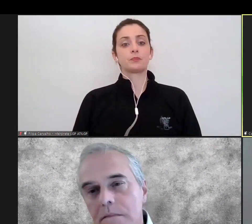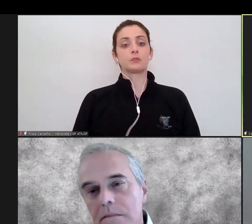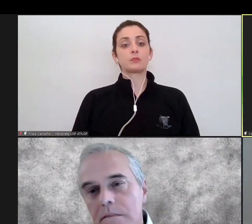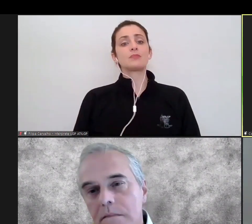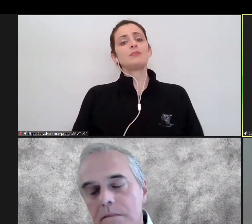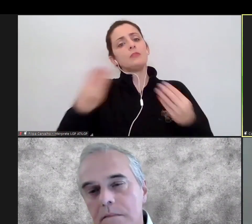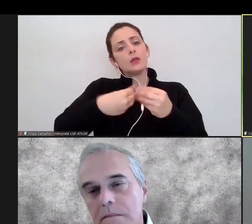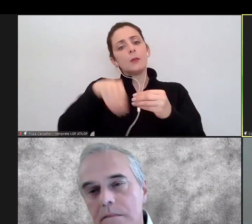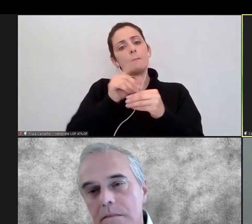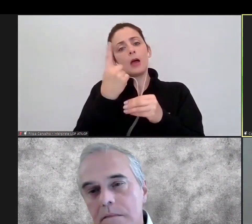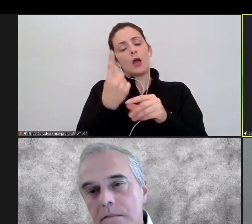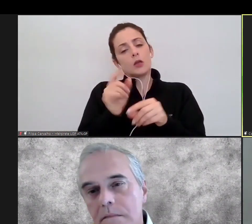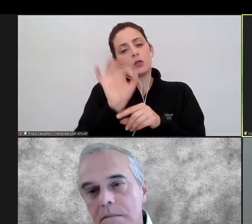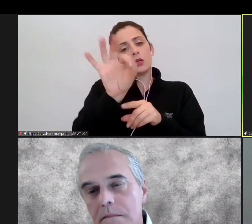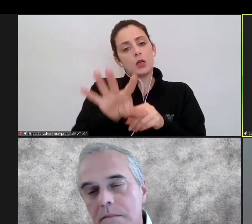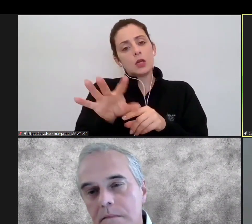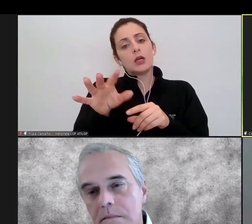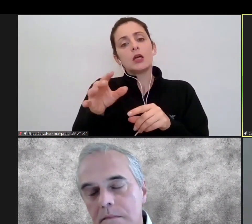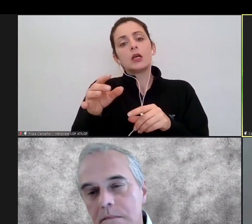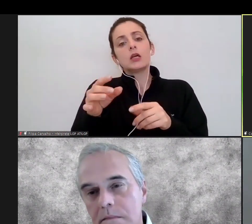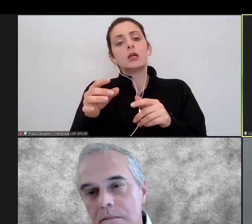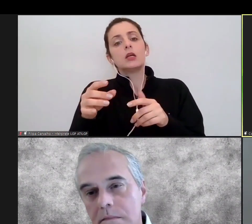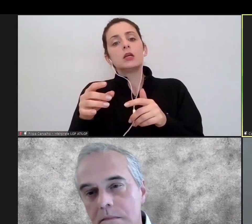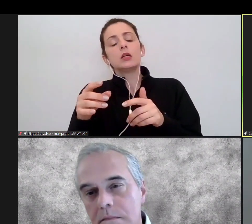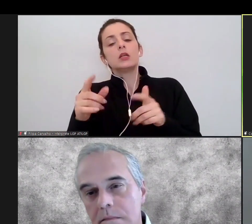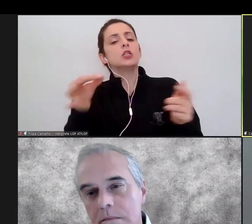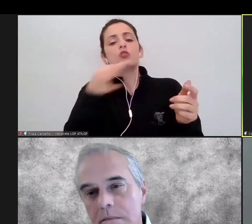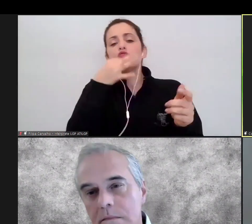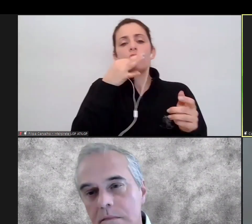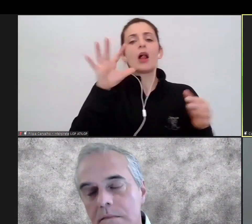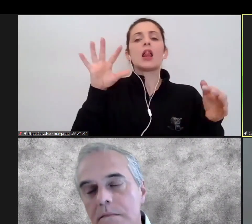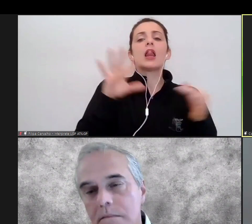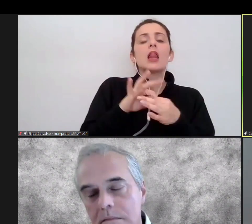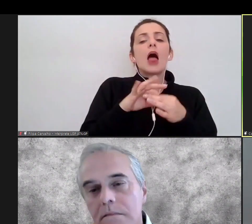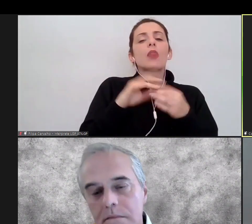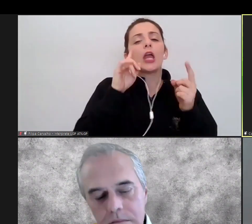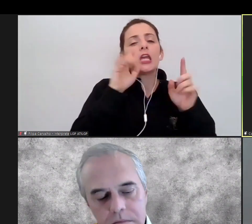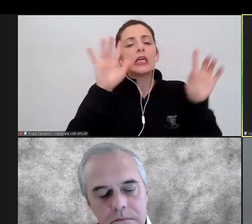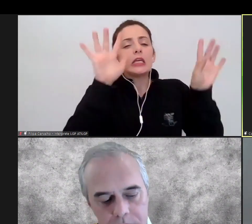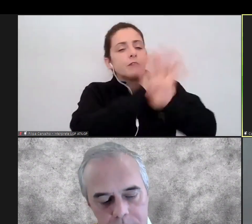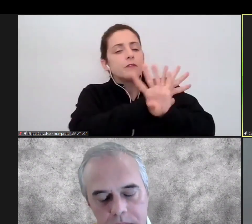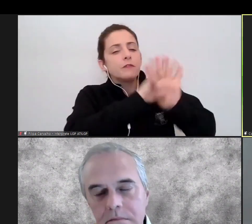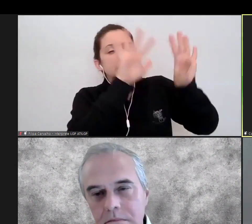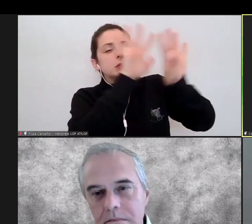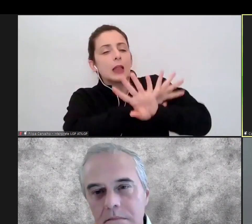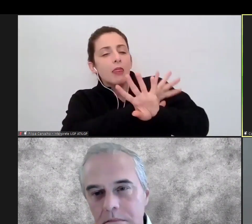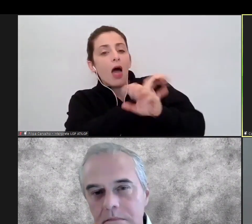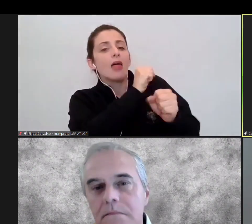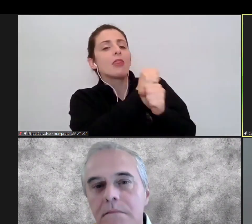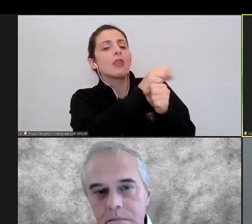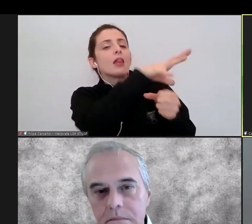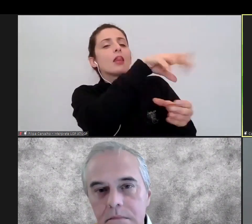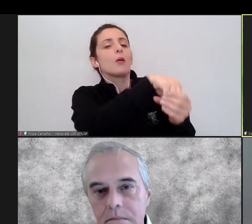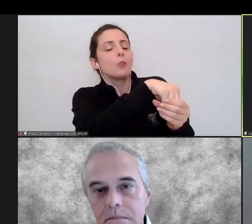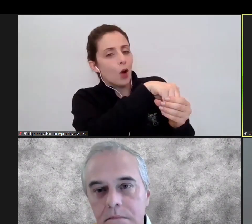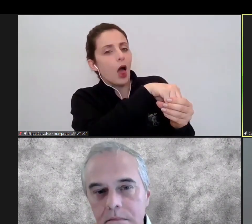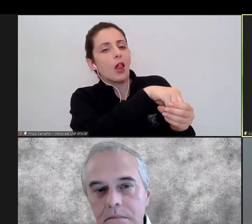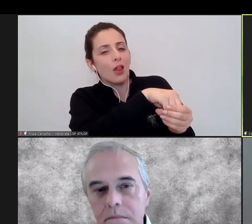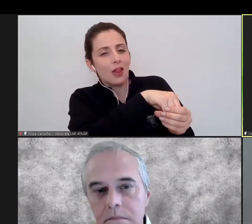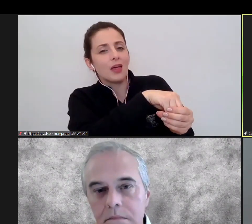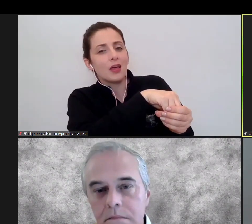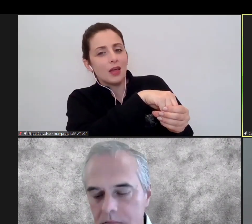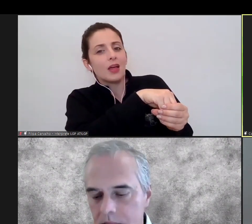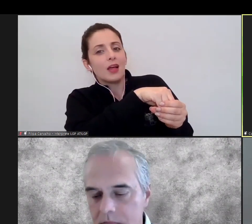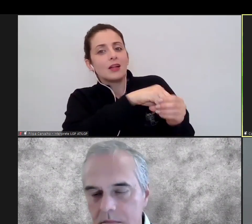é, não se fala nesse fenómeno da invisibilidade no contexto laboral. não é? Entramos também na questão da